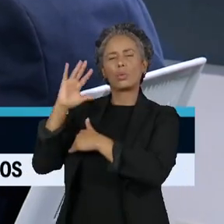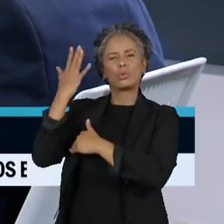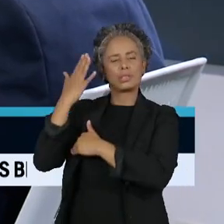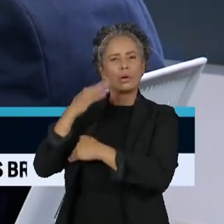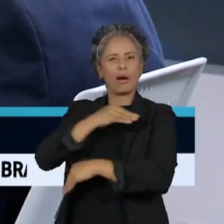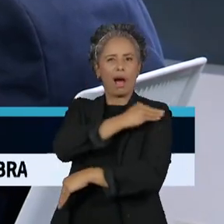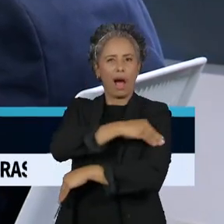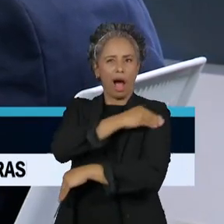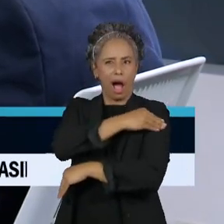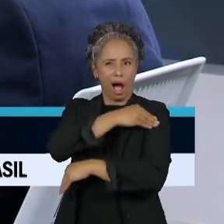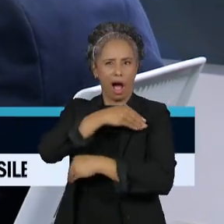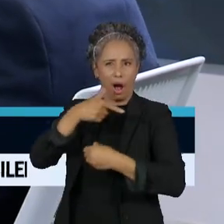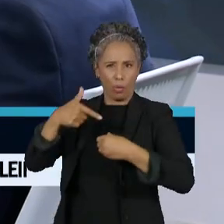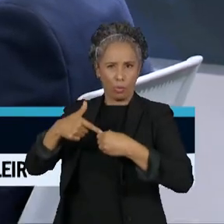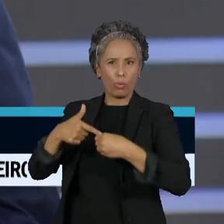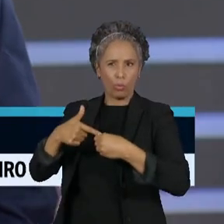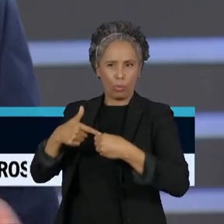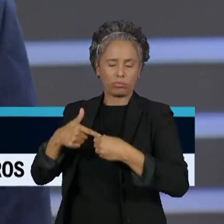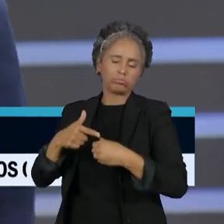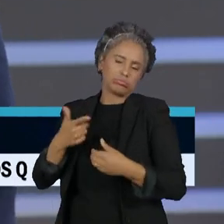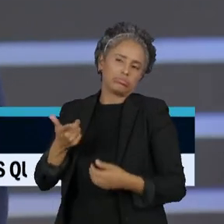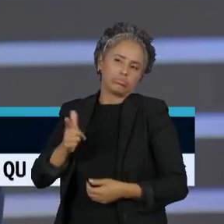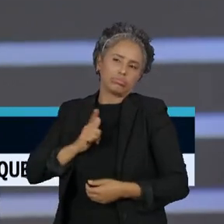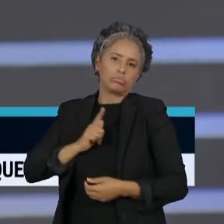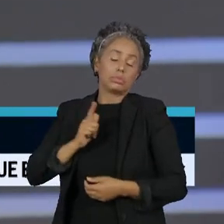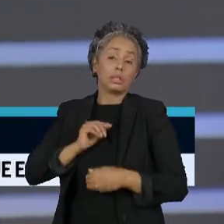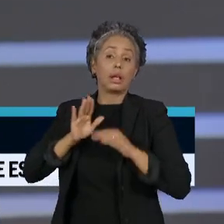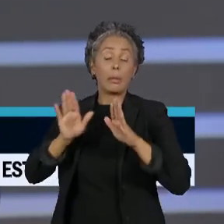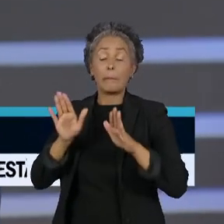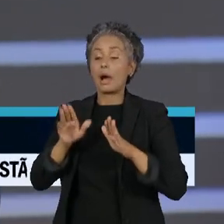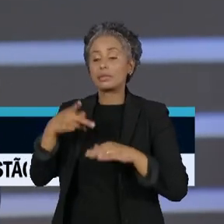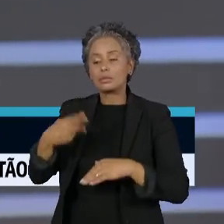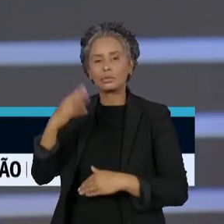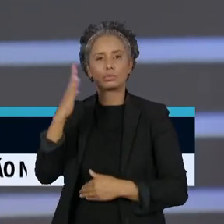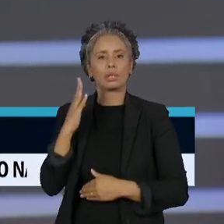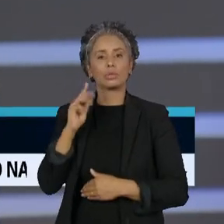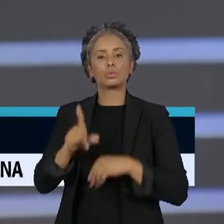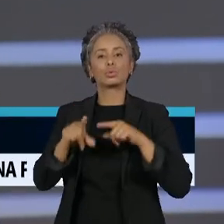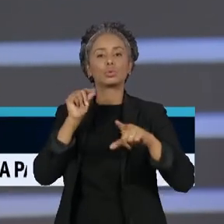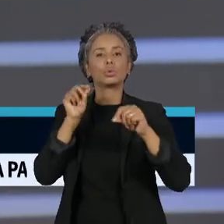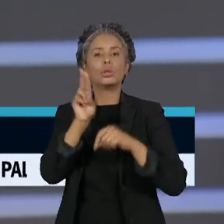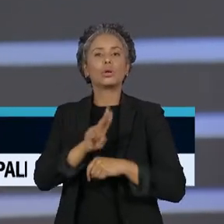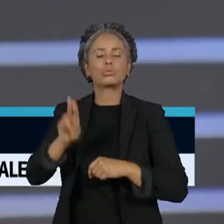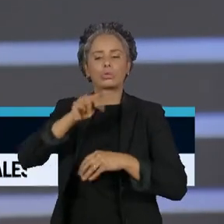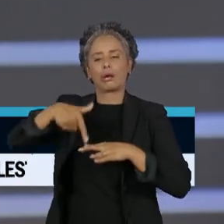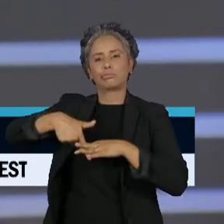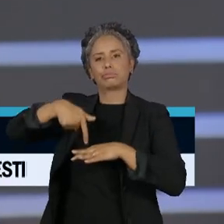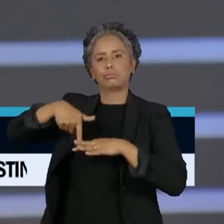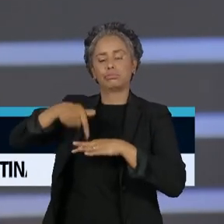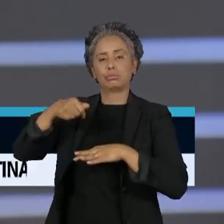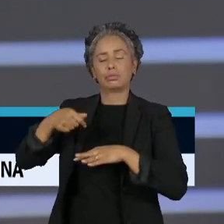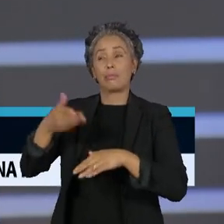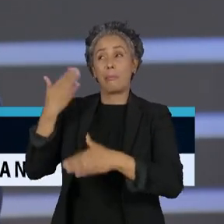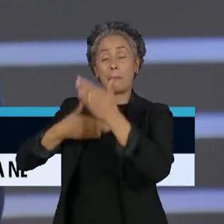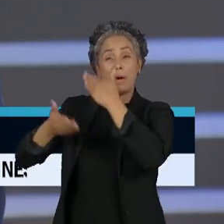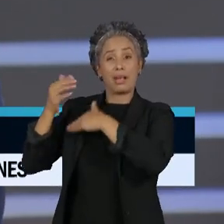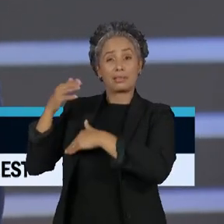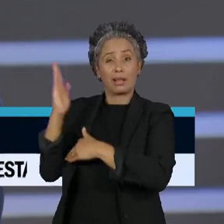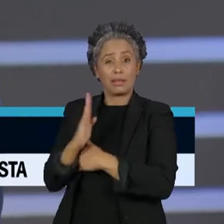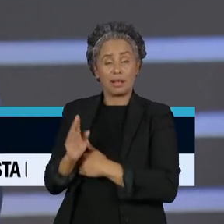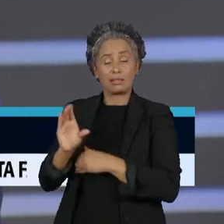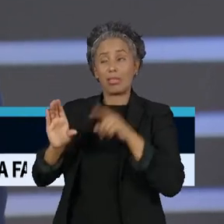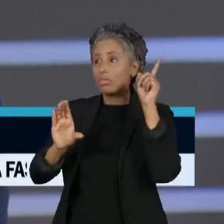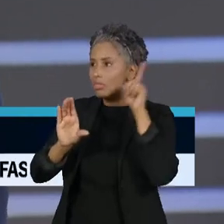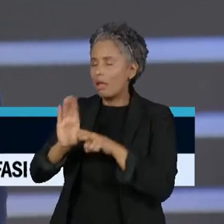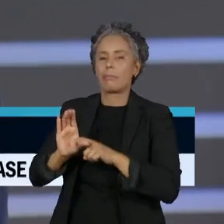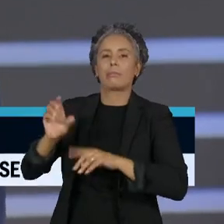como combustível, como uma alternativa ao petróleo, que o Brasil dependia muito do petróleo naquela época. Hoje eu acho que a situação é muito